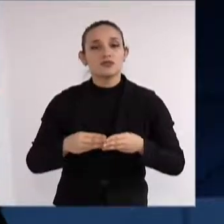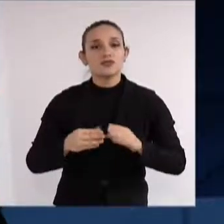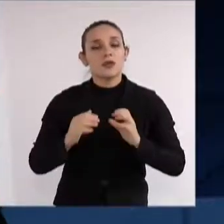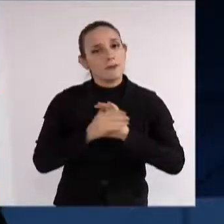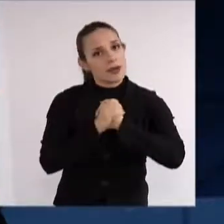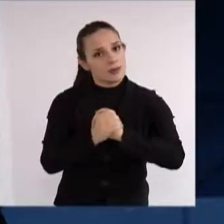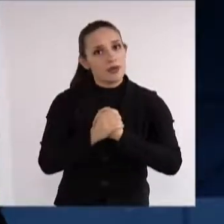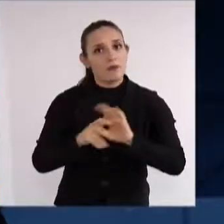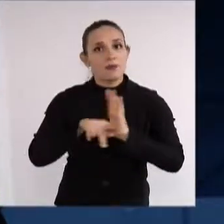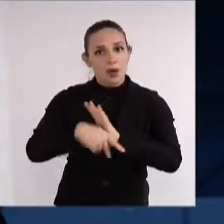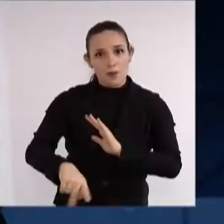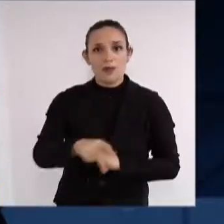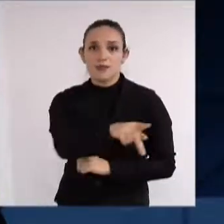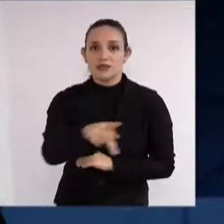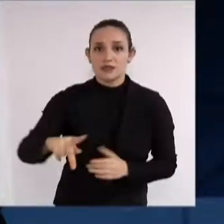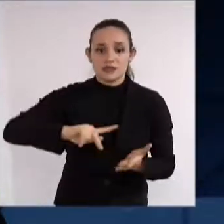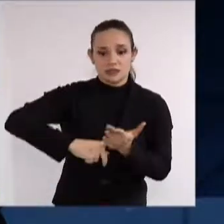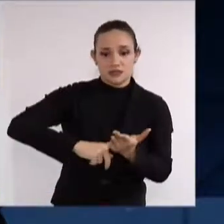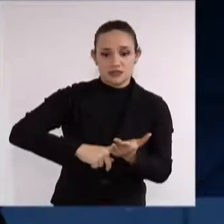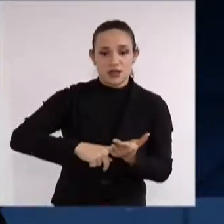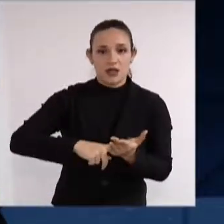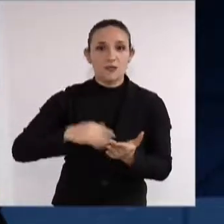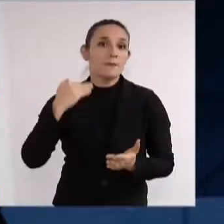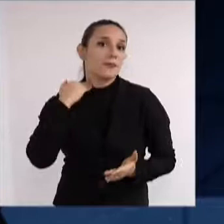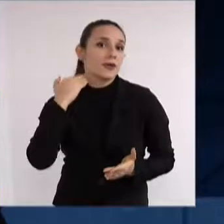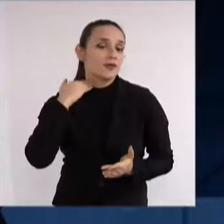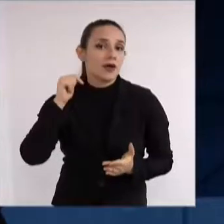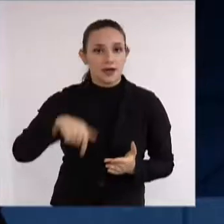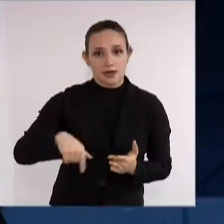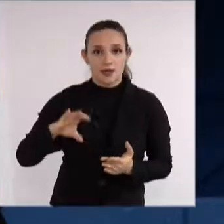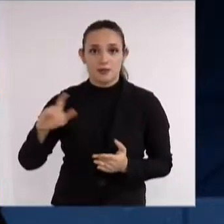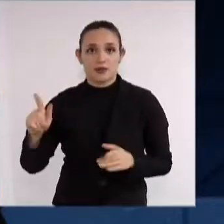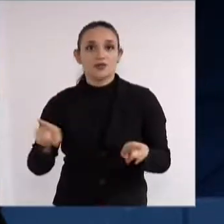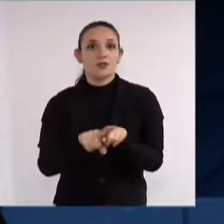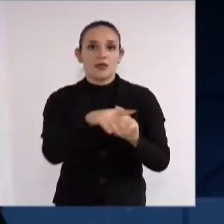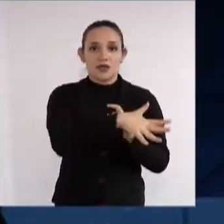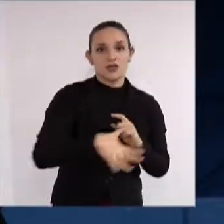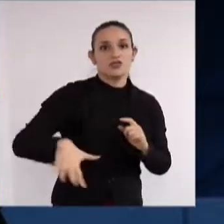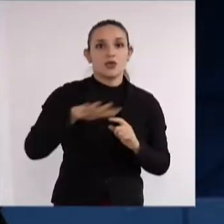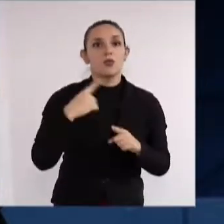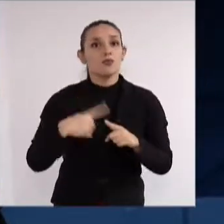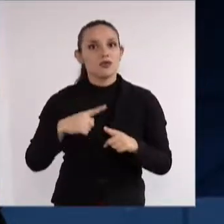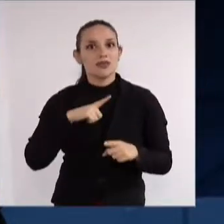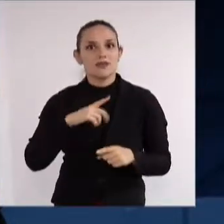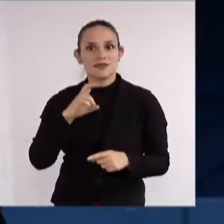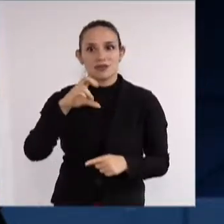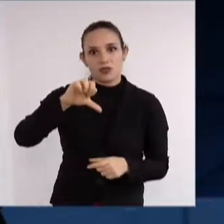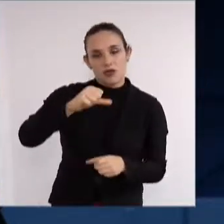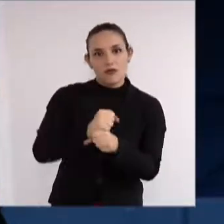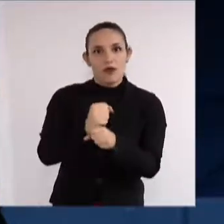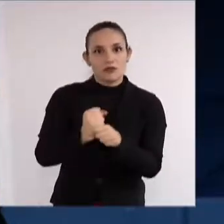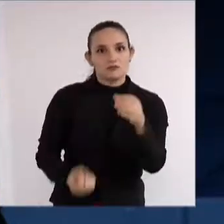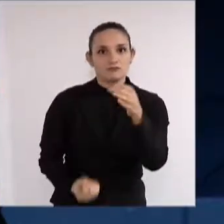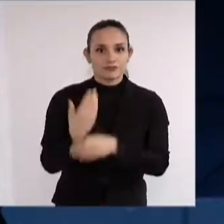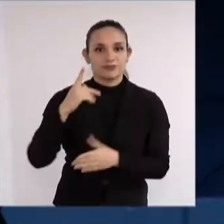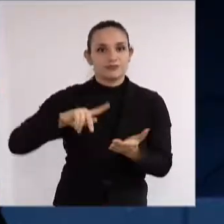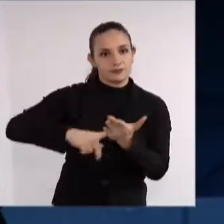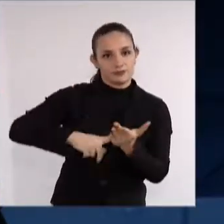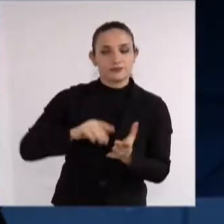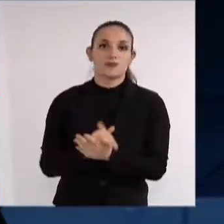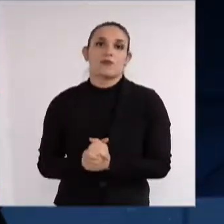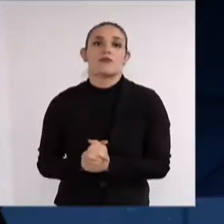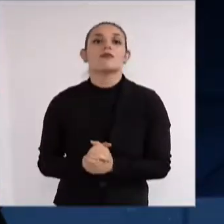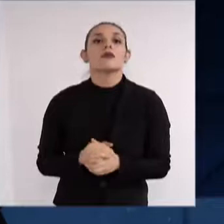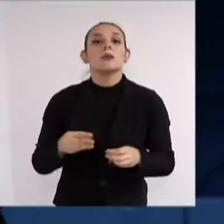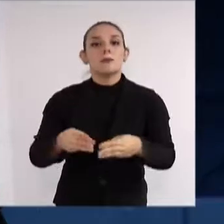endereçado ao presidente do Sindicato de Bancários de Campo Grande e região pelos 59 anos de fundação do sindicato. Requerimento de moção